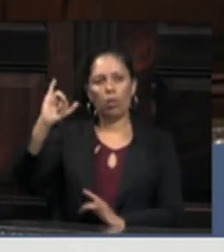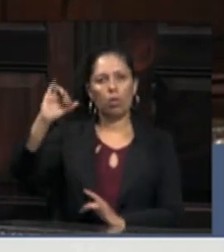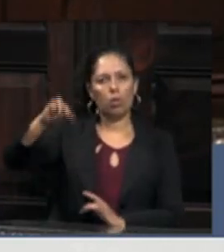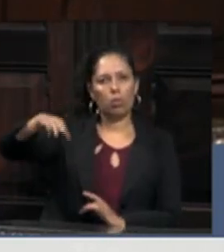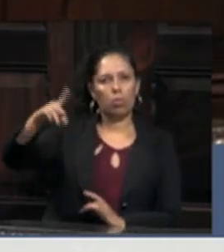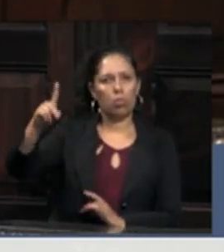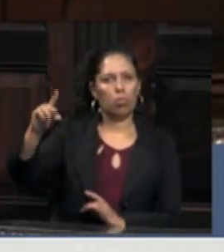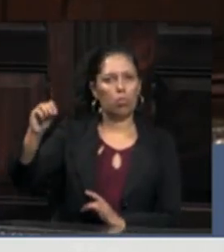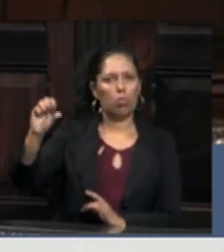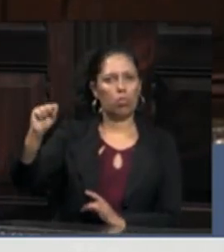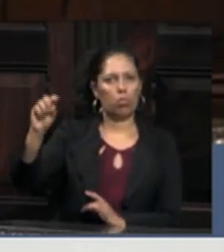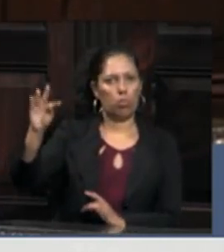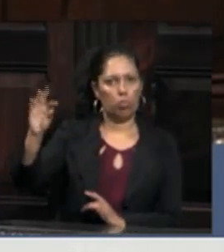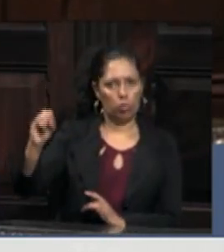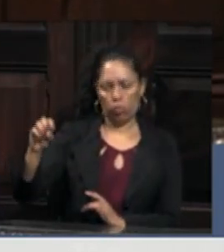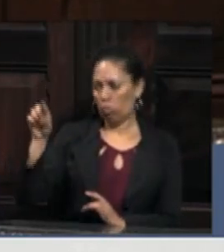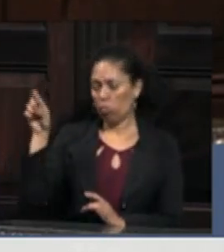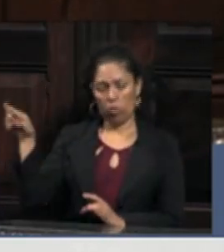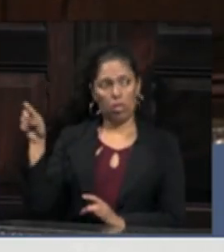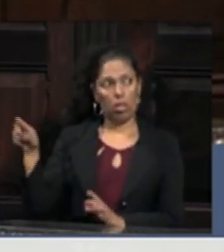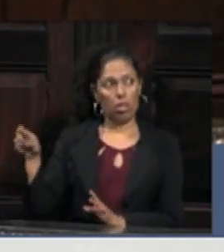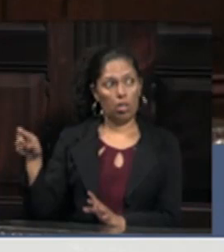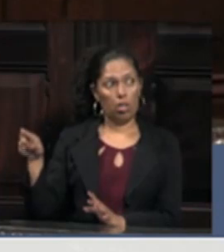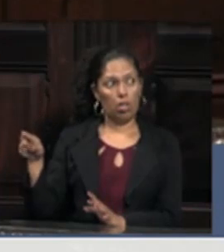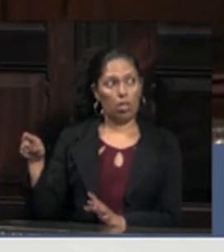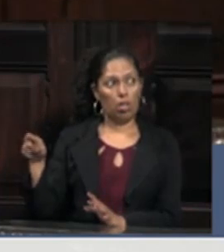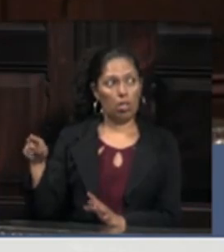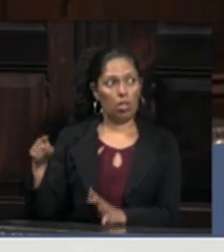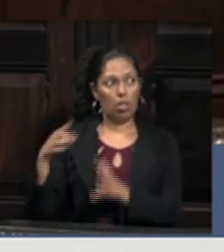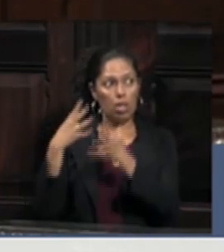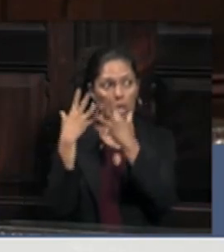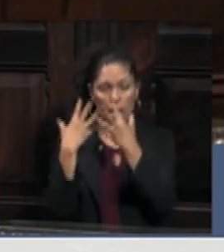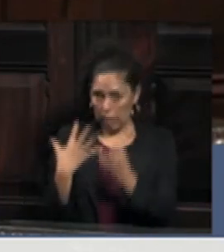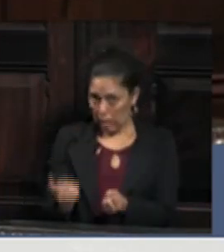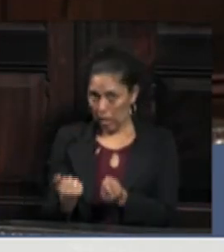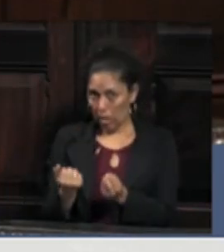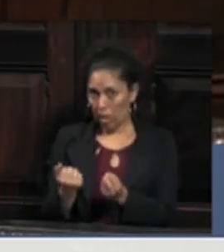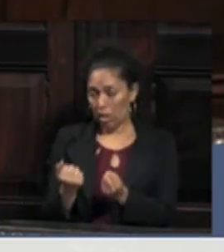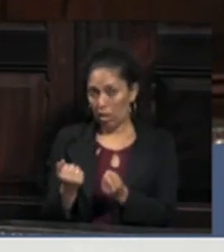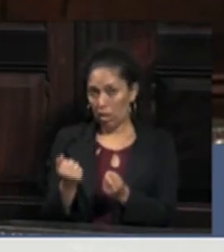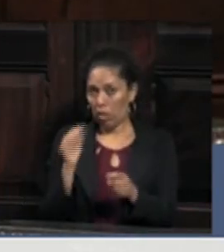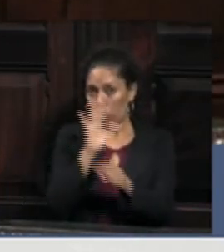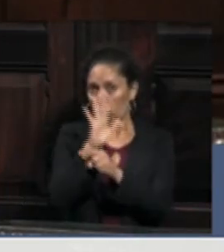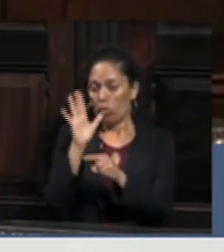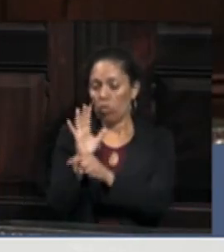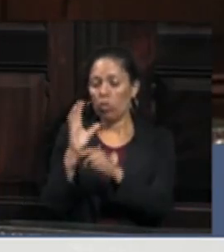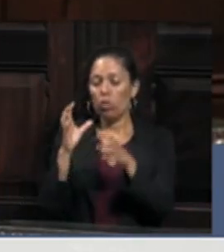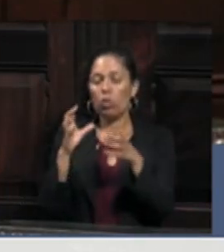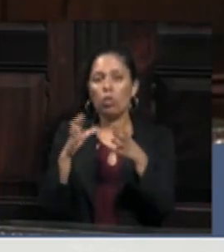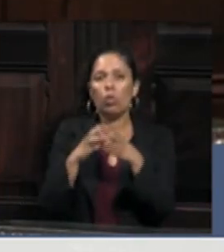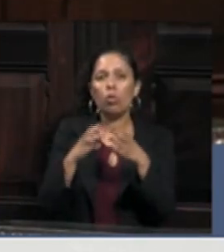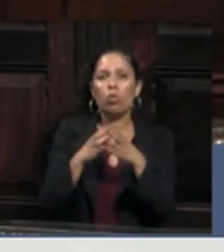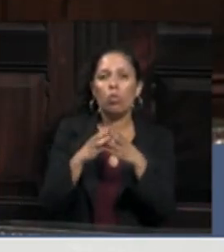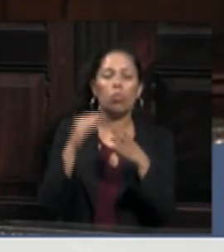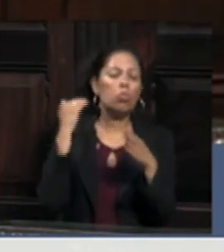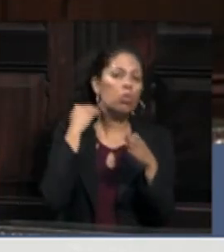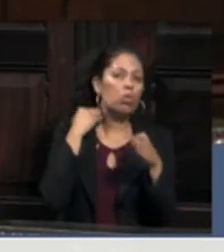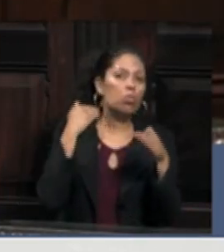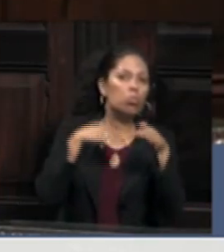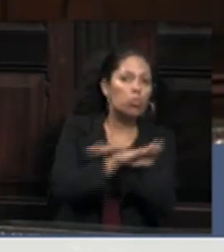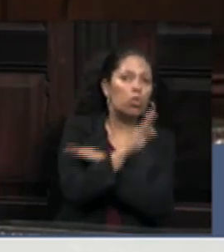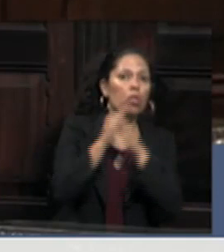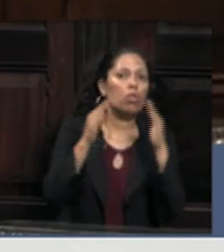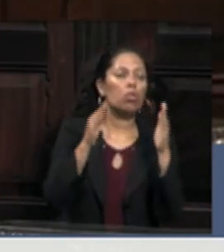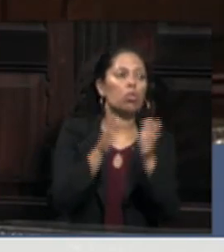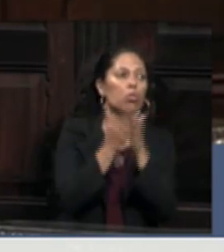se ele é favorável à ampliação do Fundo Estadual de Combate à Pobreza. E se ao ampliar